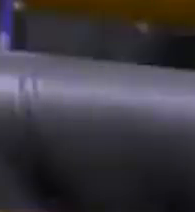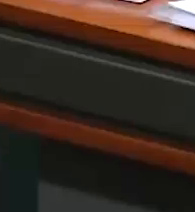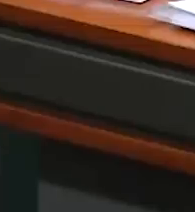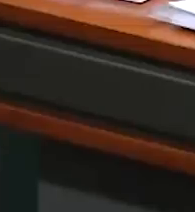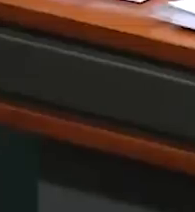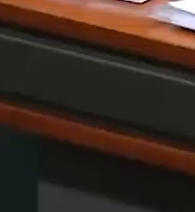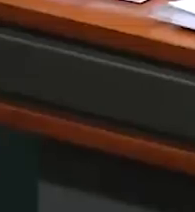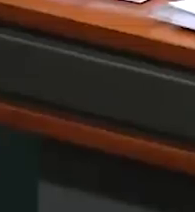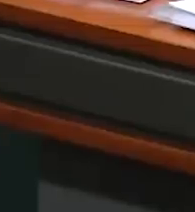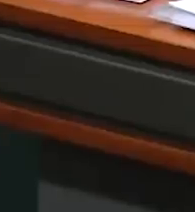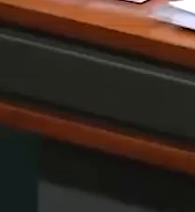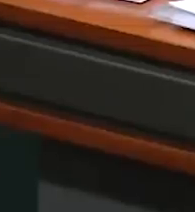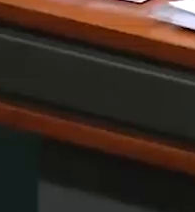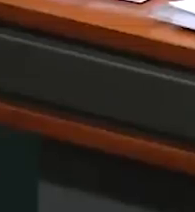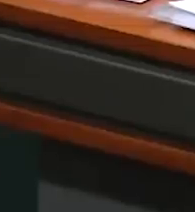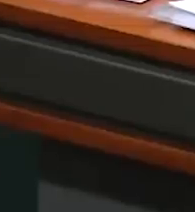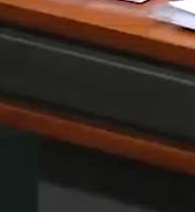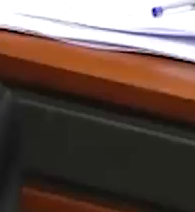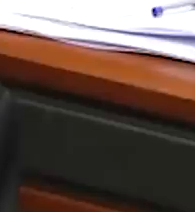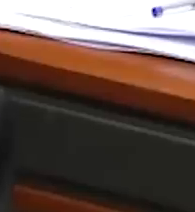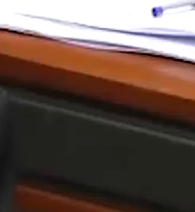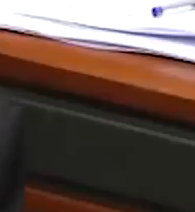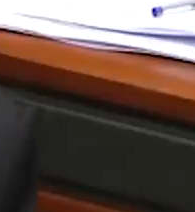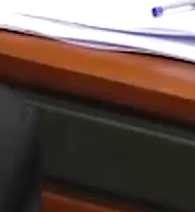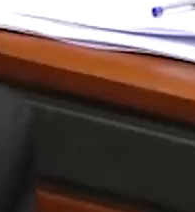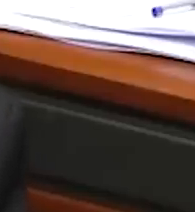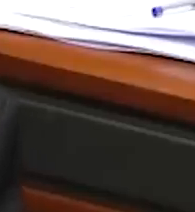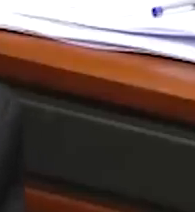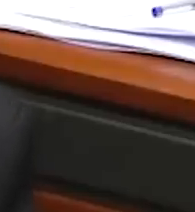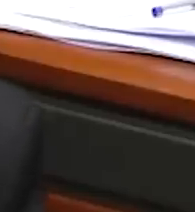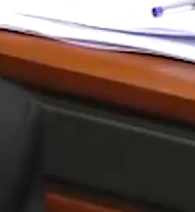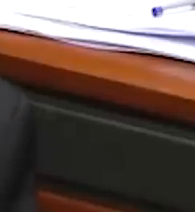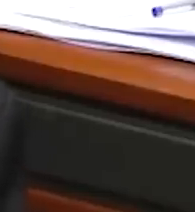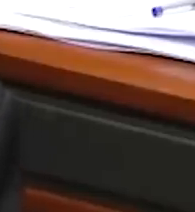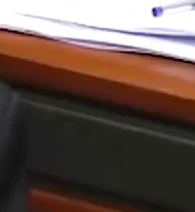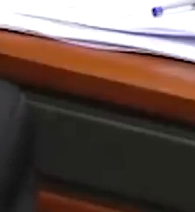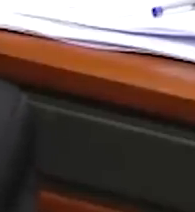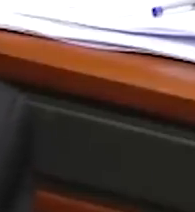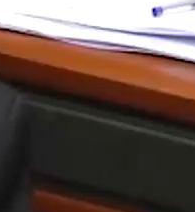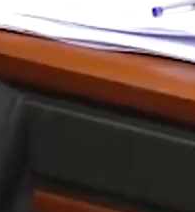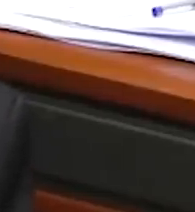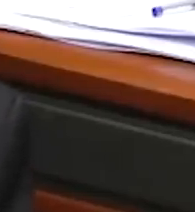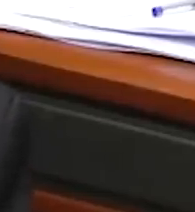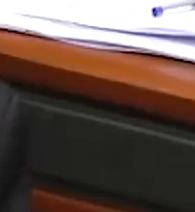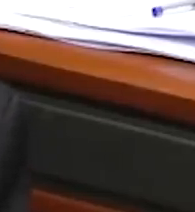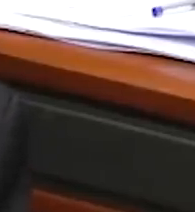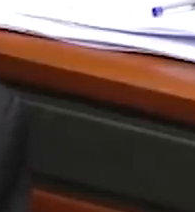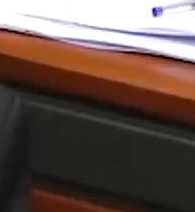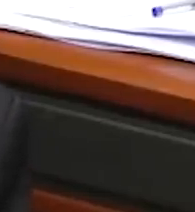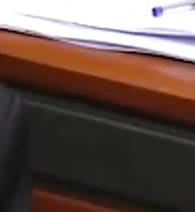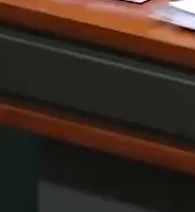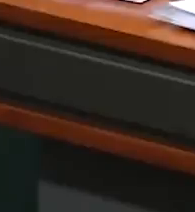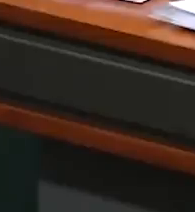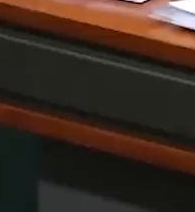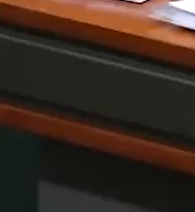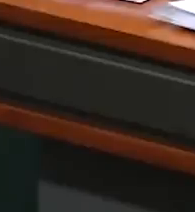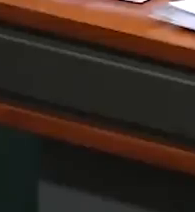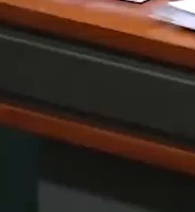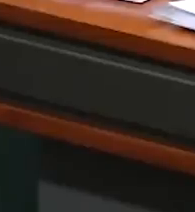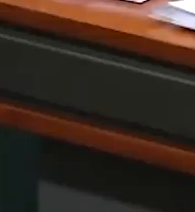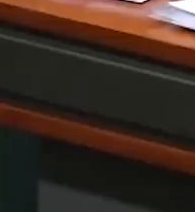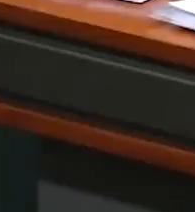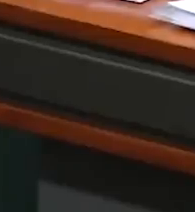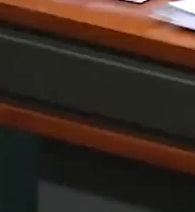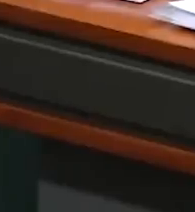Judiciário. Deputado Kim Kataguiri, eu prefiro entender que o senhor não tenha lido o projeto, porque o que o